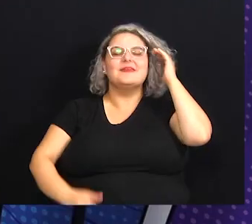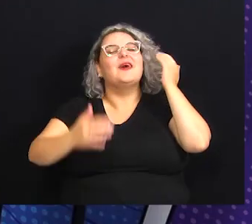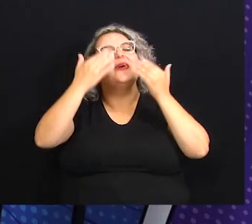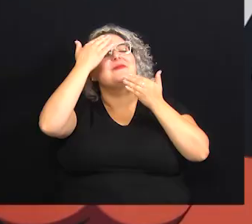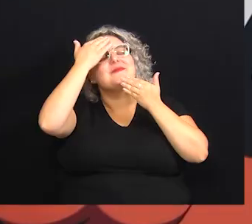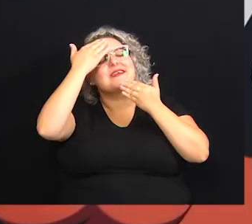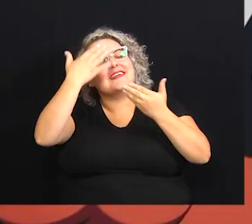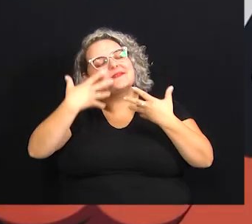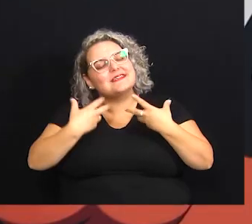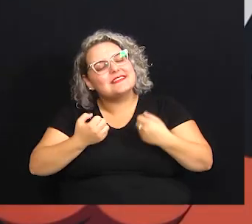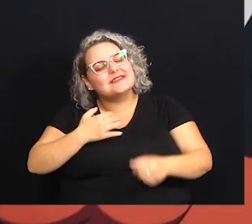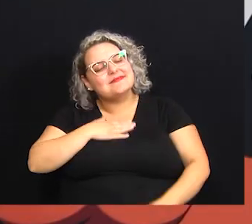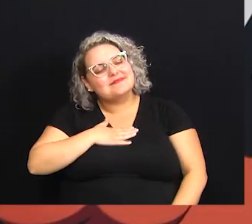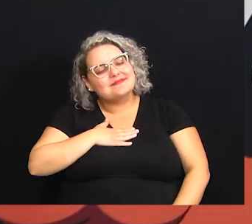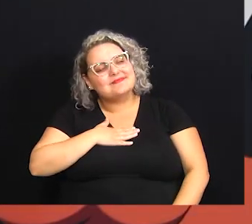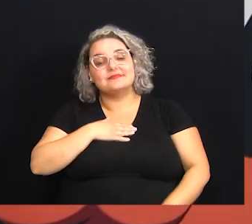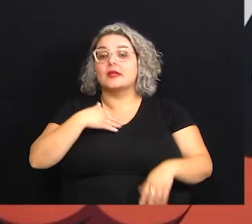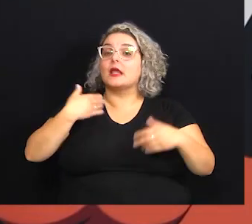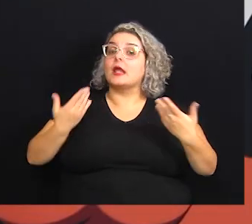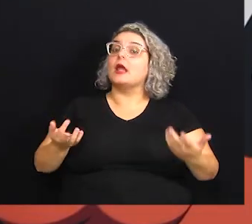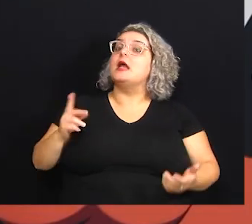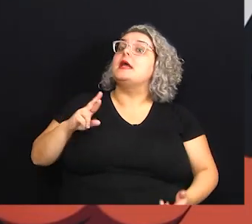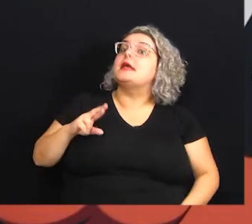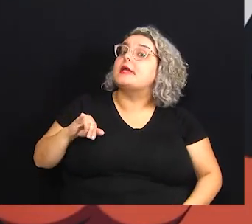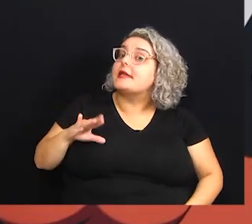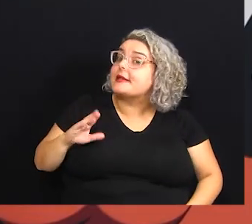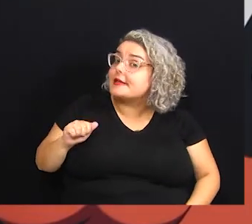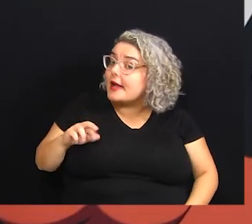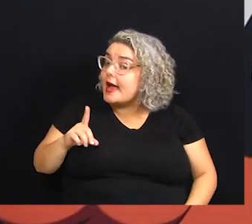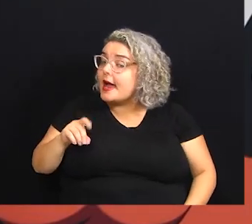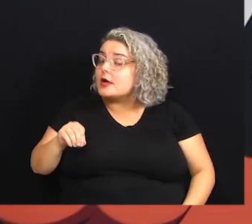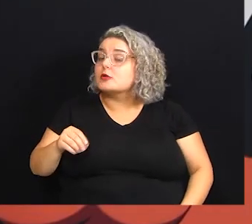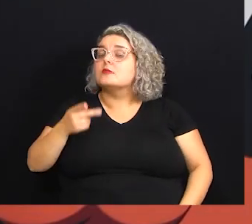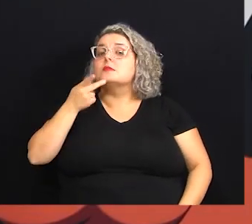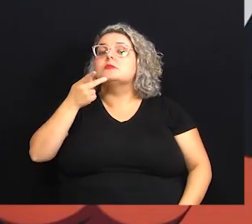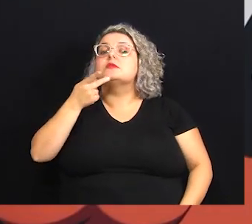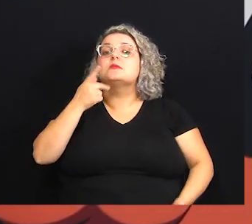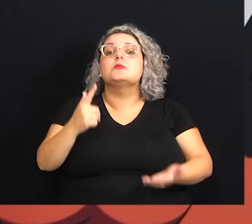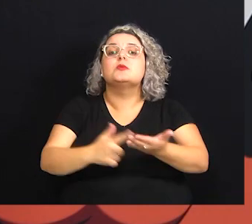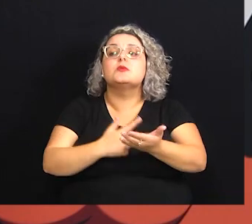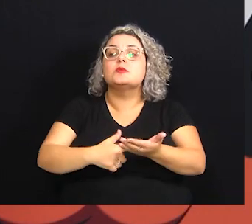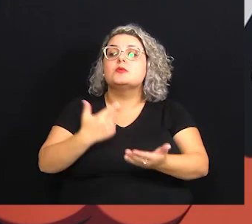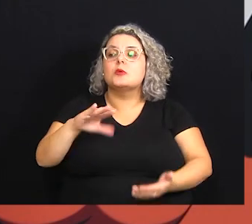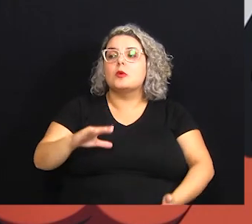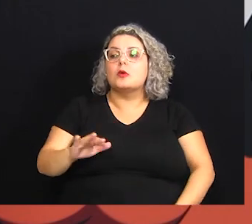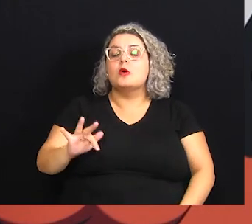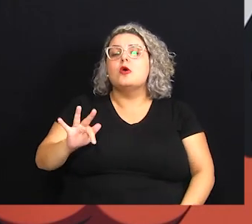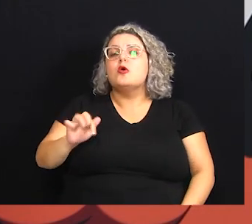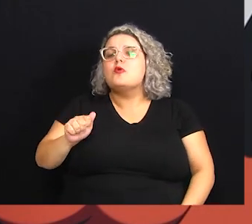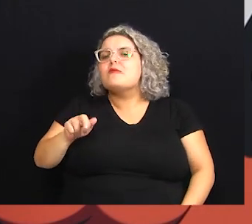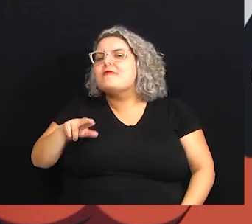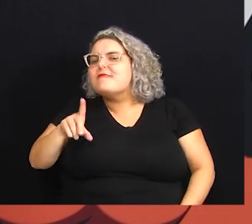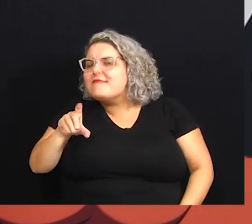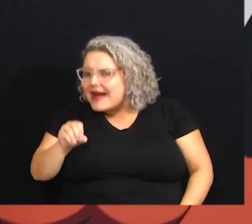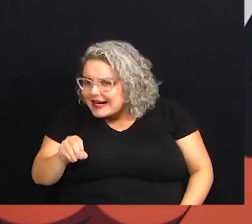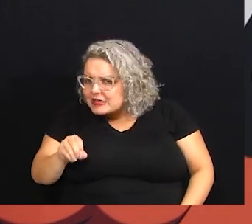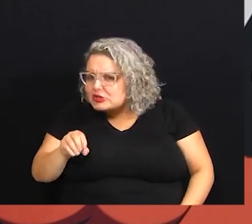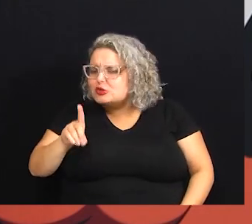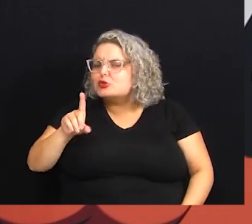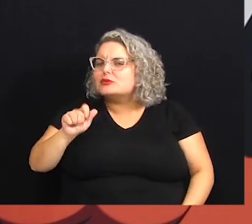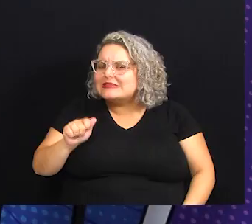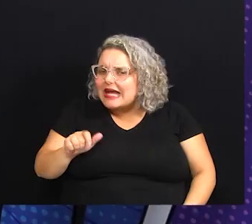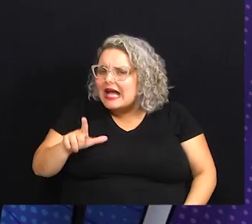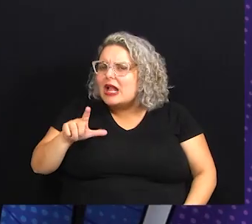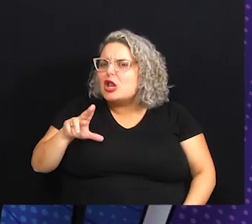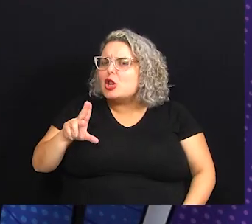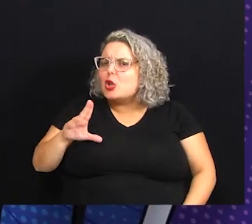receber. Ricardo, a gente vai falar sobre o seu livro, lançamento, O Fardo da Lucidez.